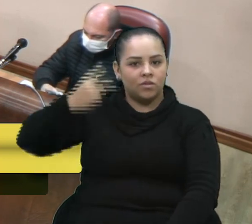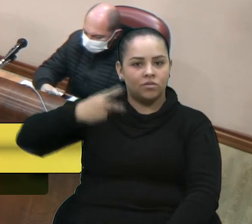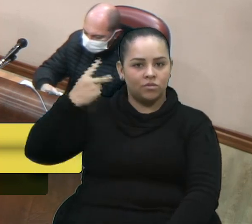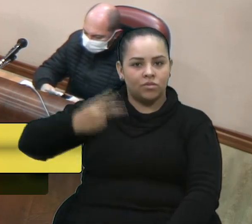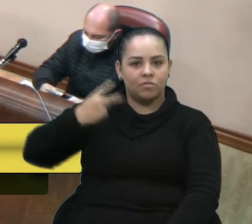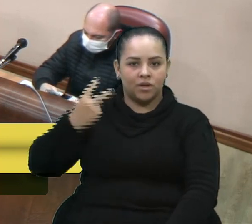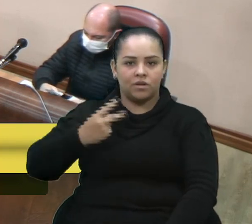Obrigado.